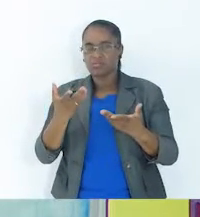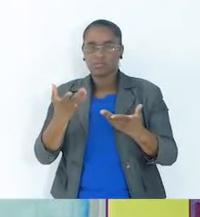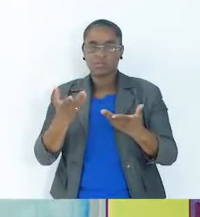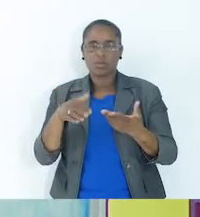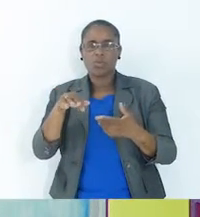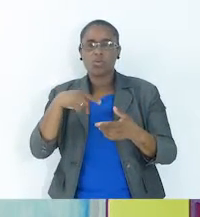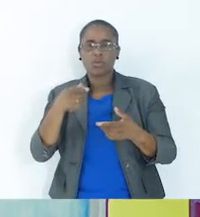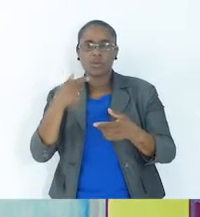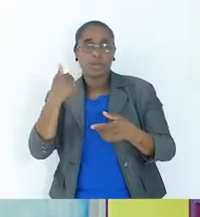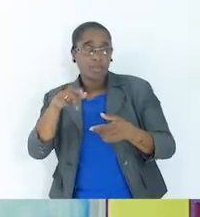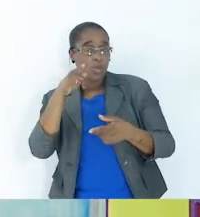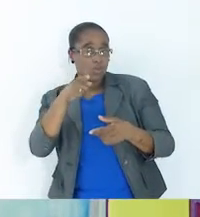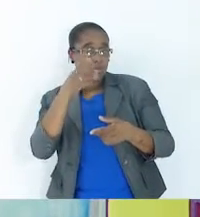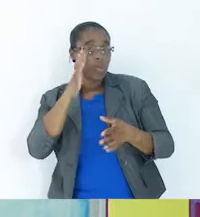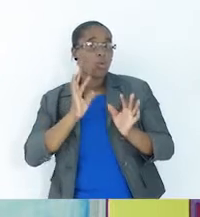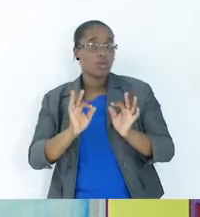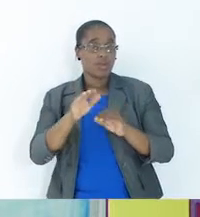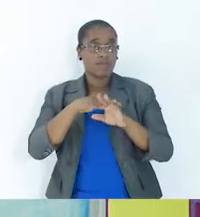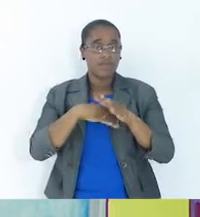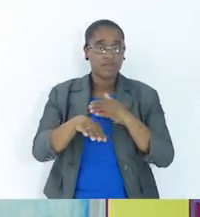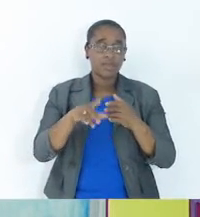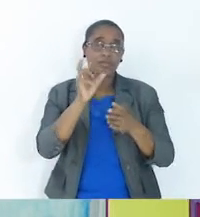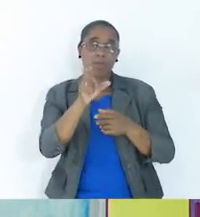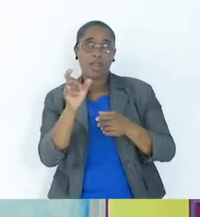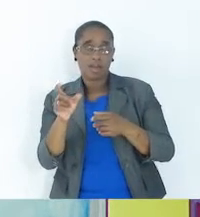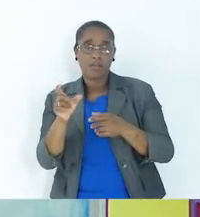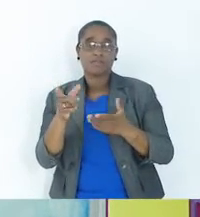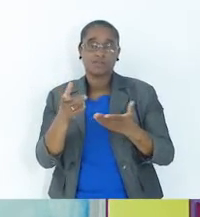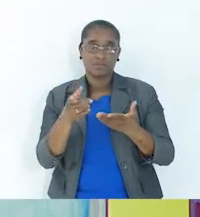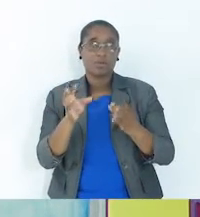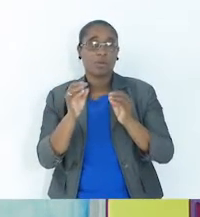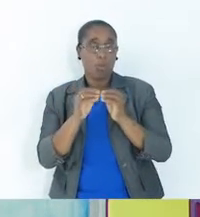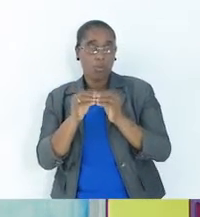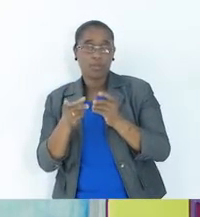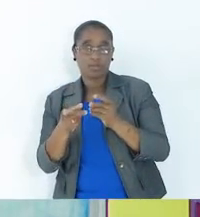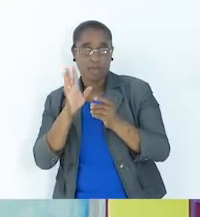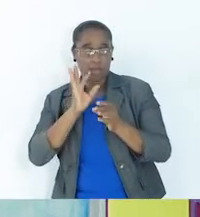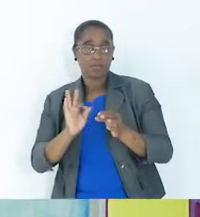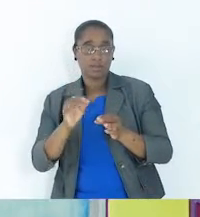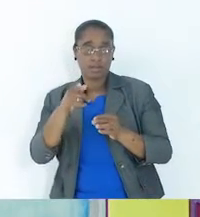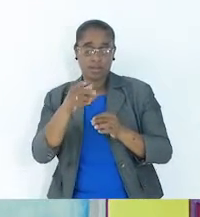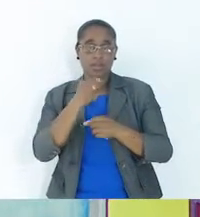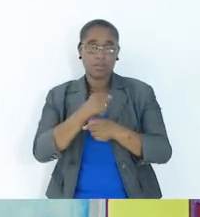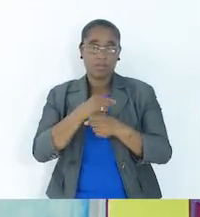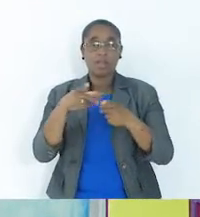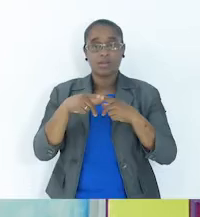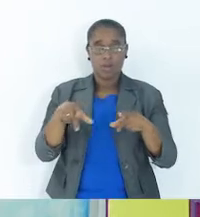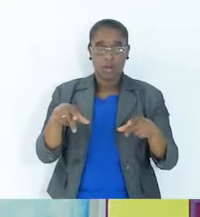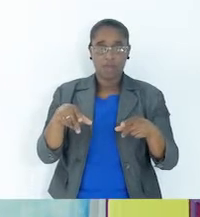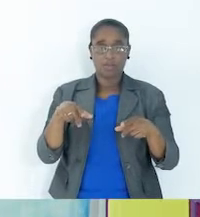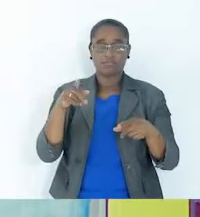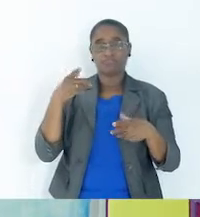tens sempre aquele cuidado de fazer as palavras aí a rimar, a estar lá bem combinadas, não é assim? Então, estás aí a trabalhar a linguagem.